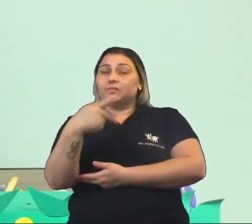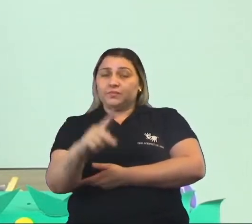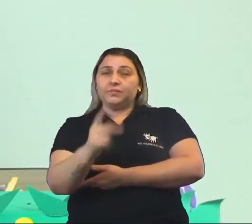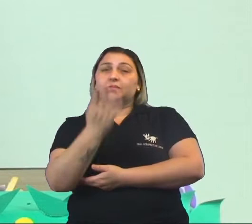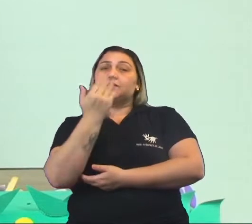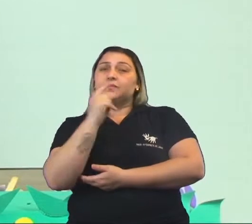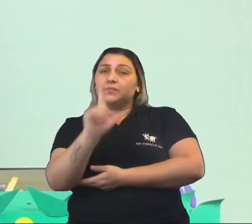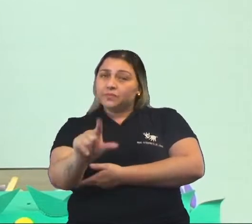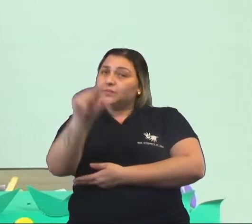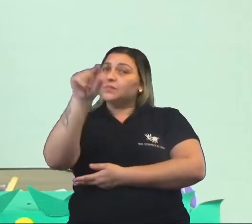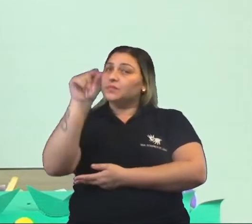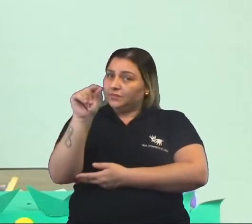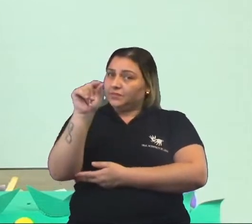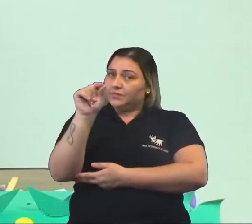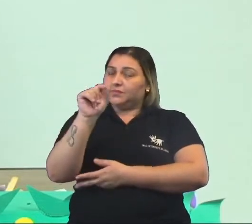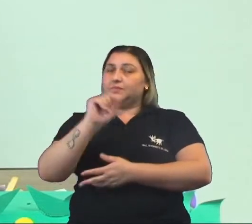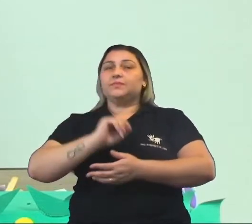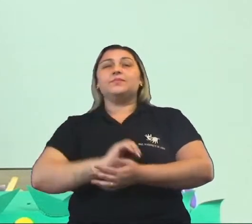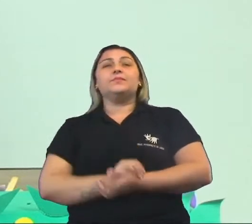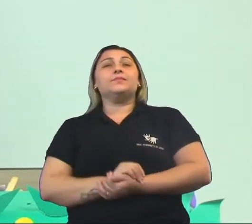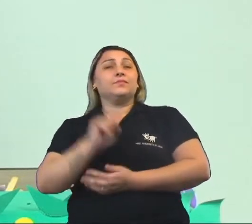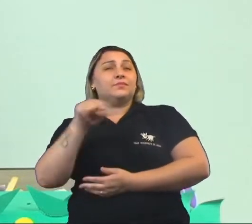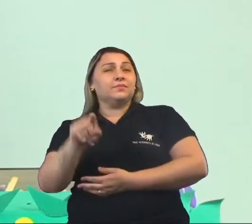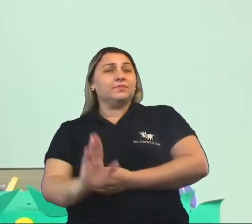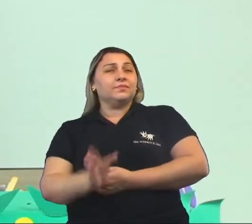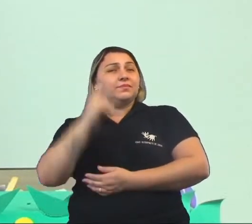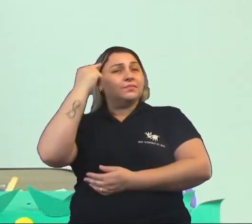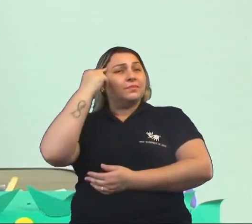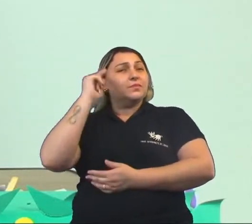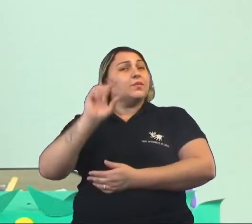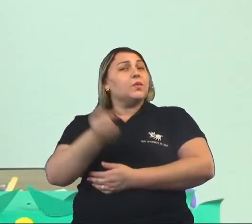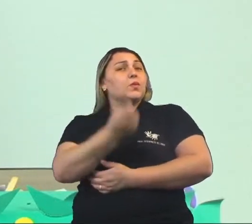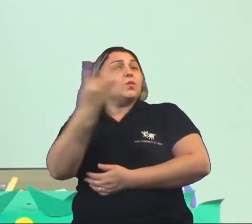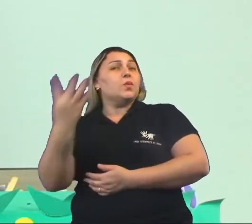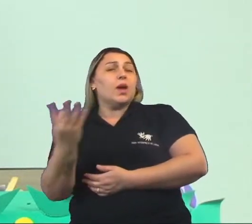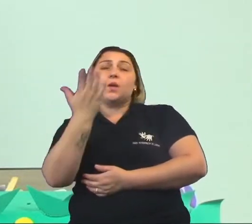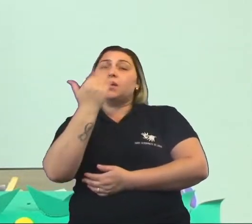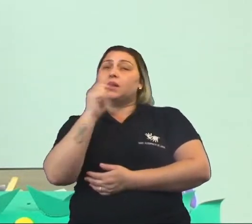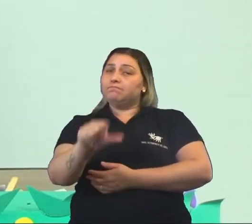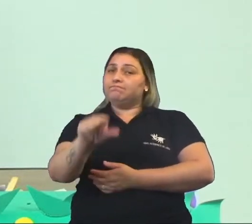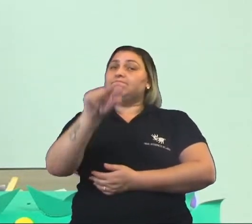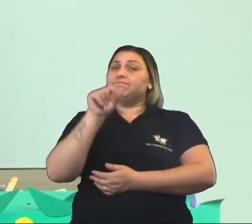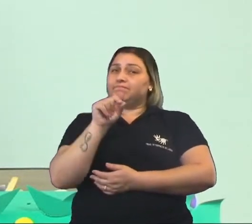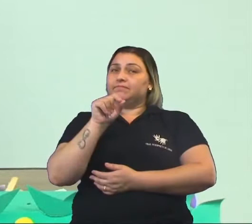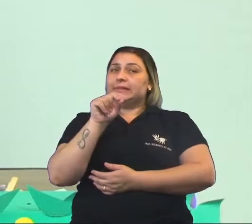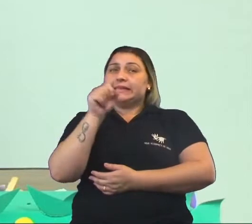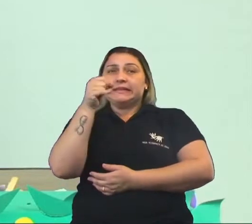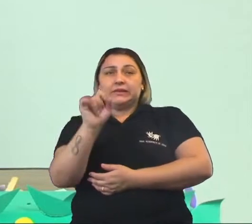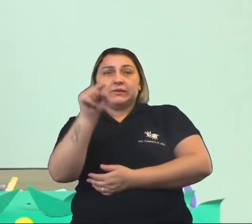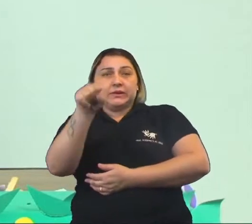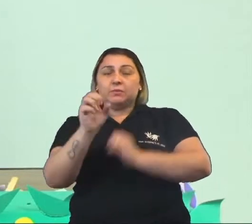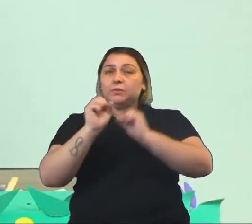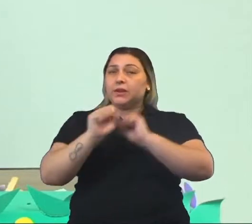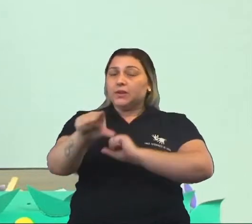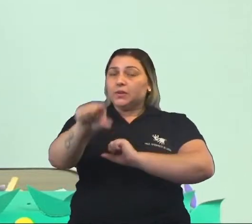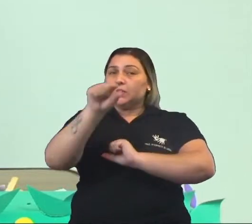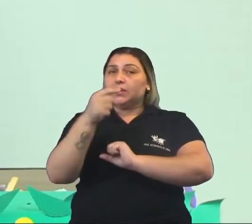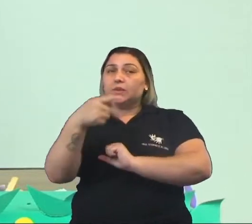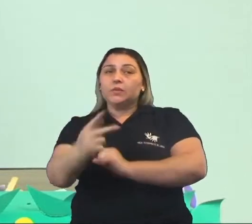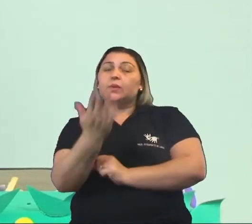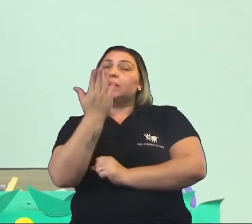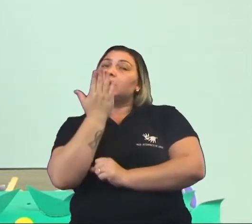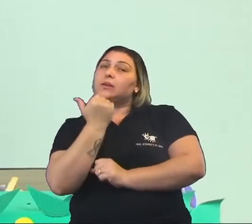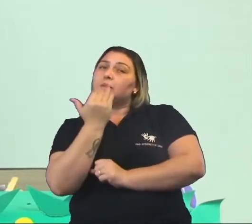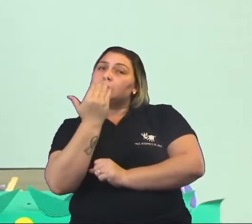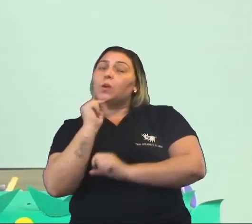alimento preferido? Você já pensou quais são seus alimentos preferidos? Se você pudesse escolher a sua